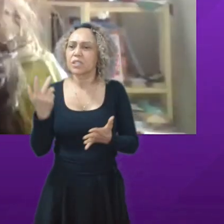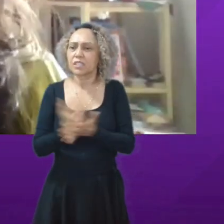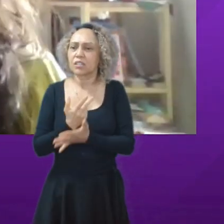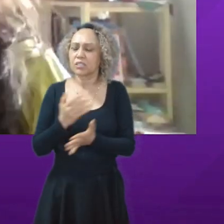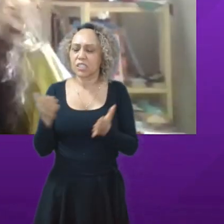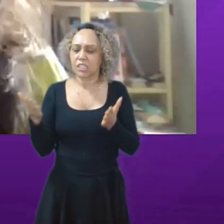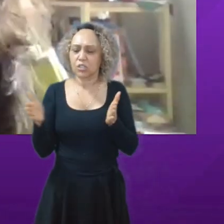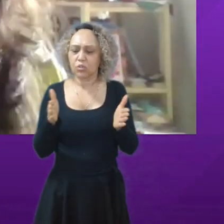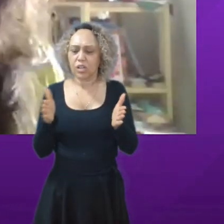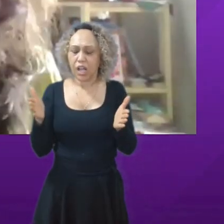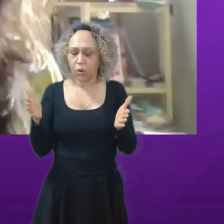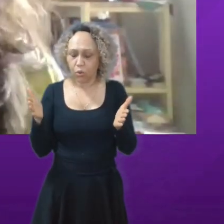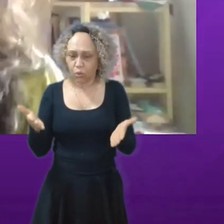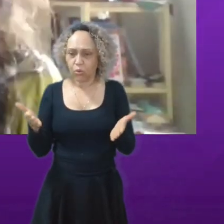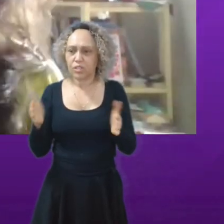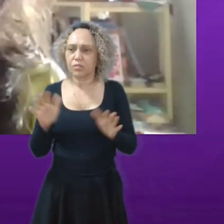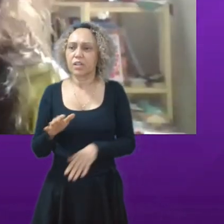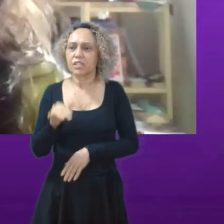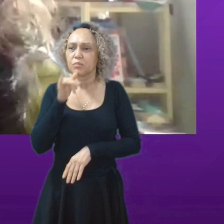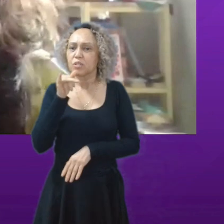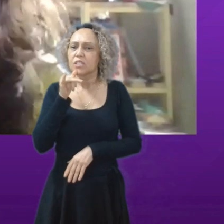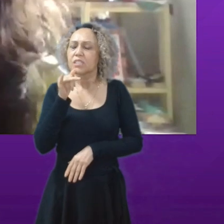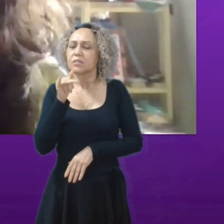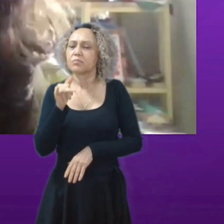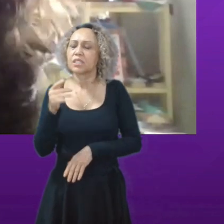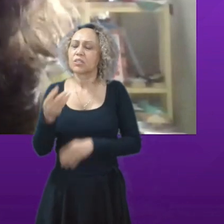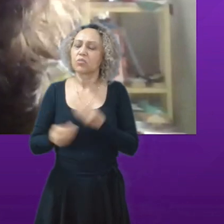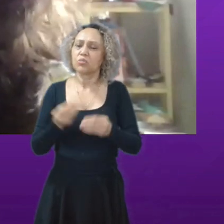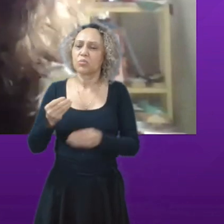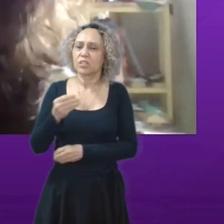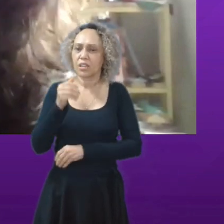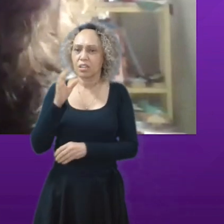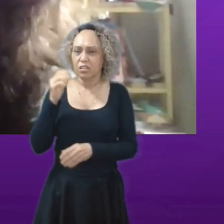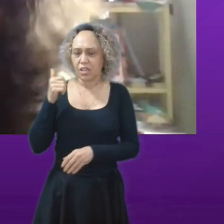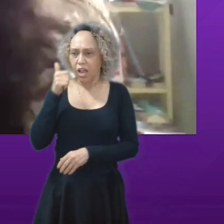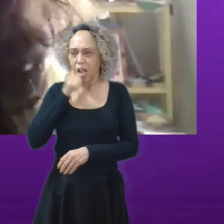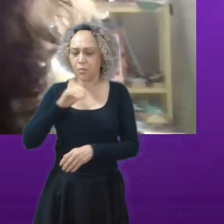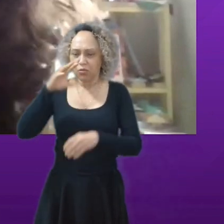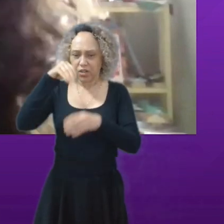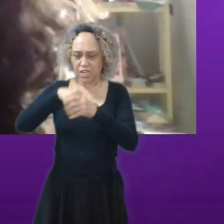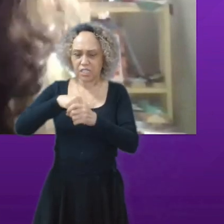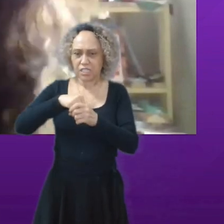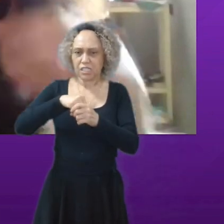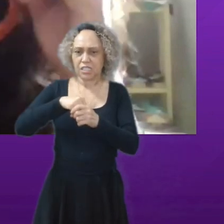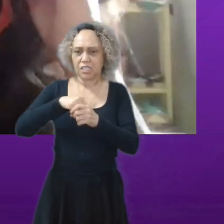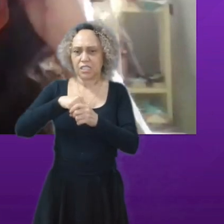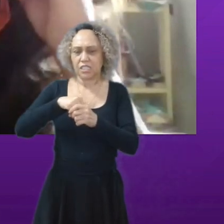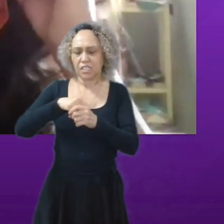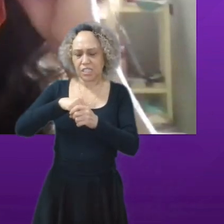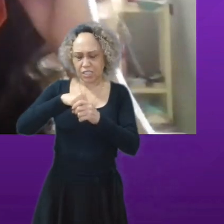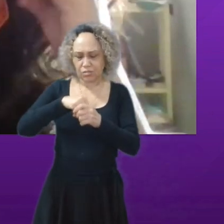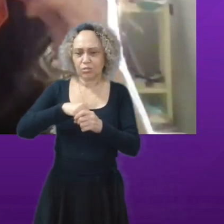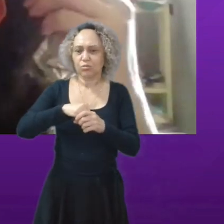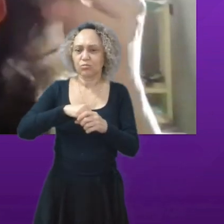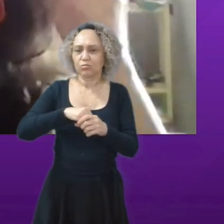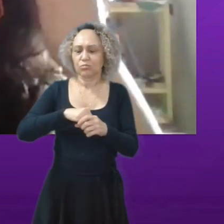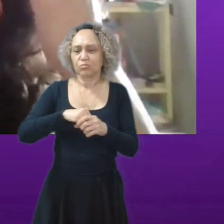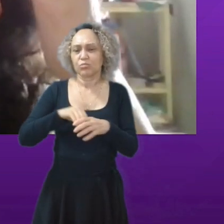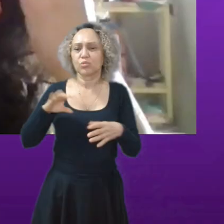presença feminina e o debate feminista no mundo digital? A Evelyn, depois a Tati fecha, pode ser?